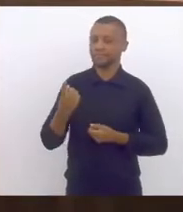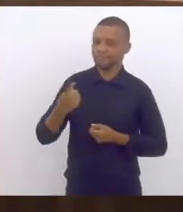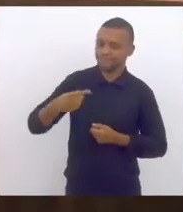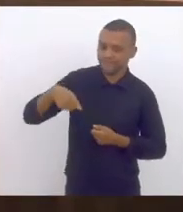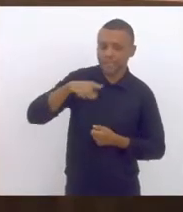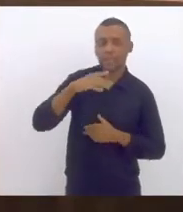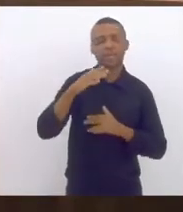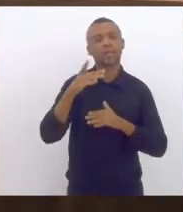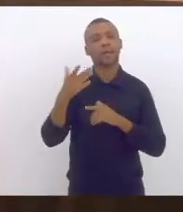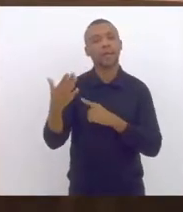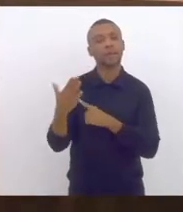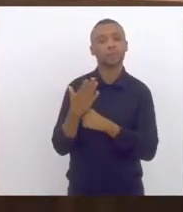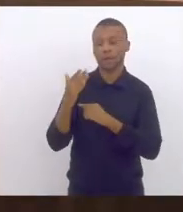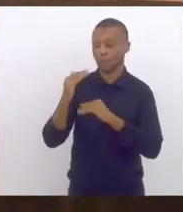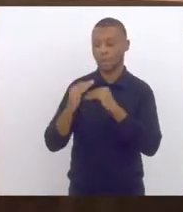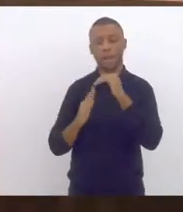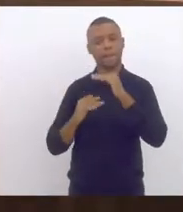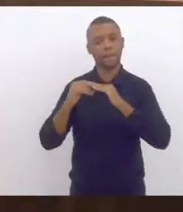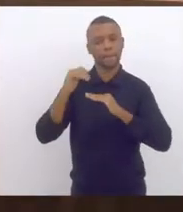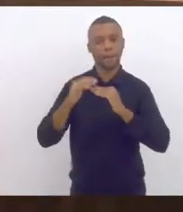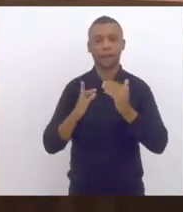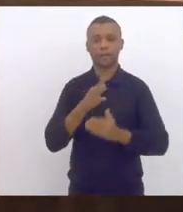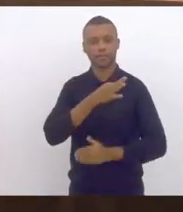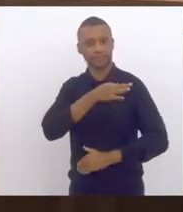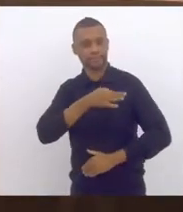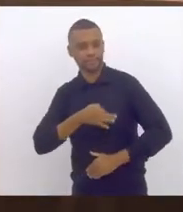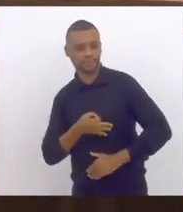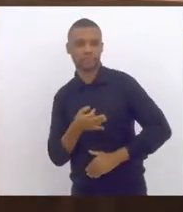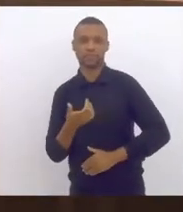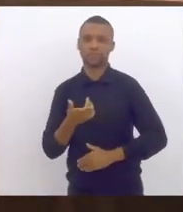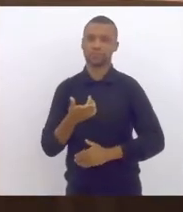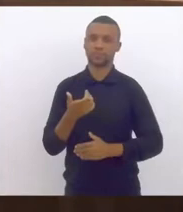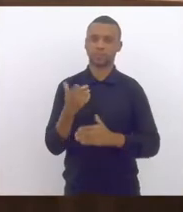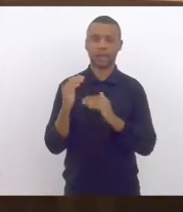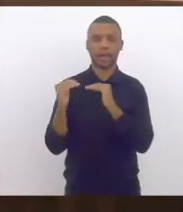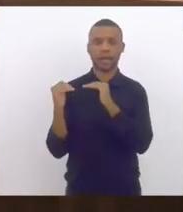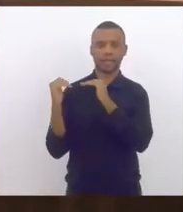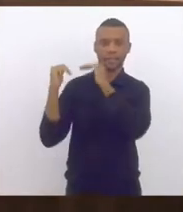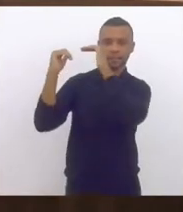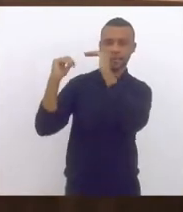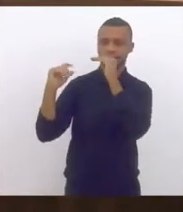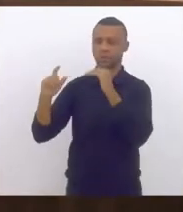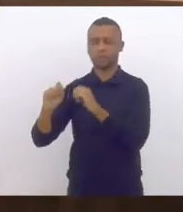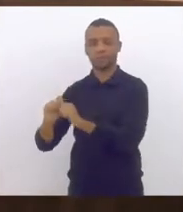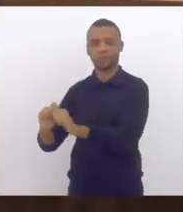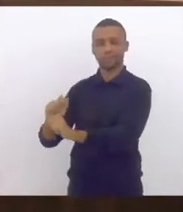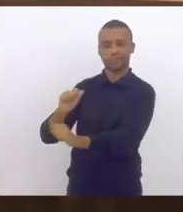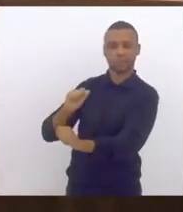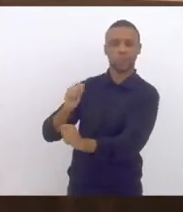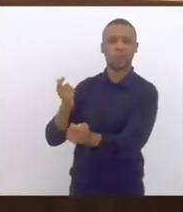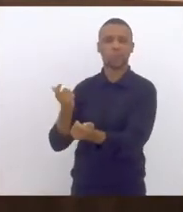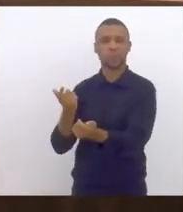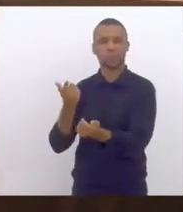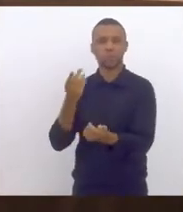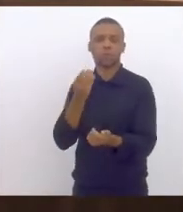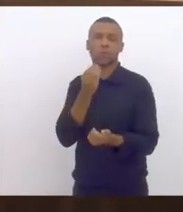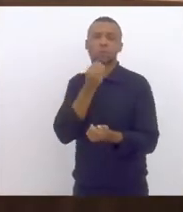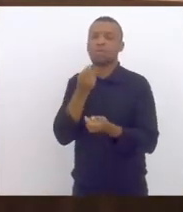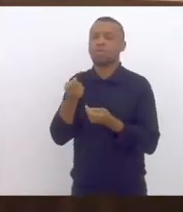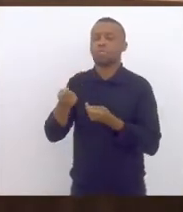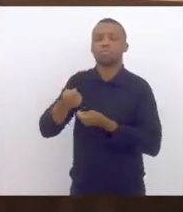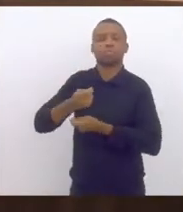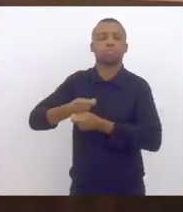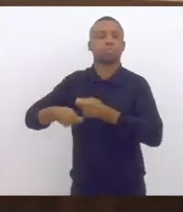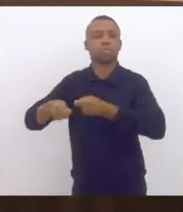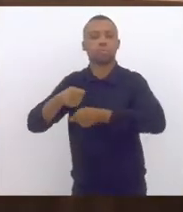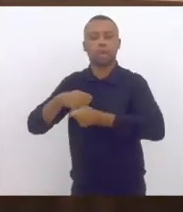a possibilidade da dignidade humana estar acima do lucro, estar acima de uma lógica completamente mercadológica